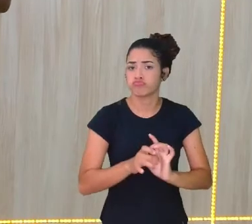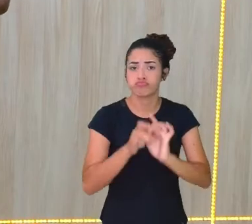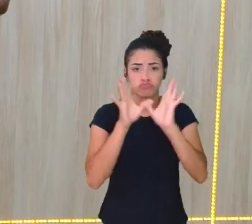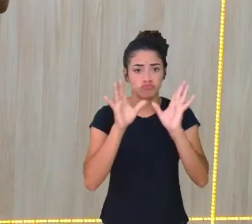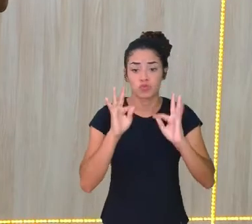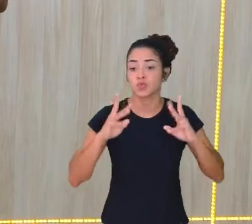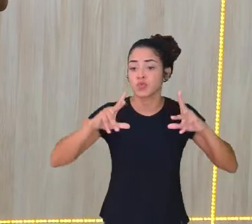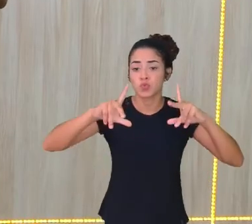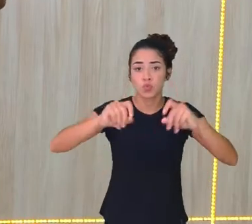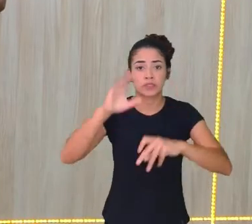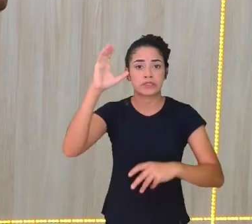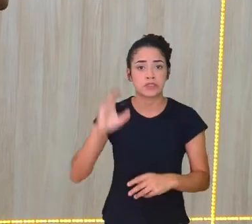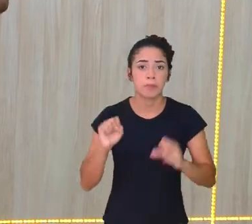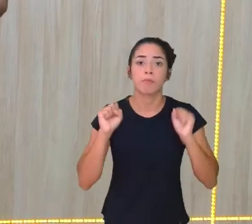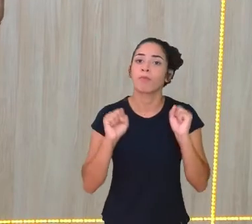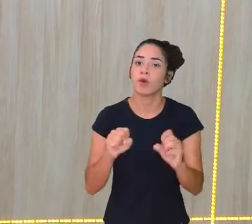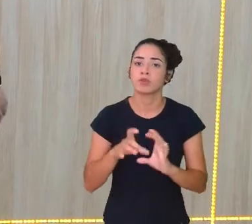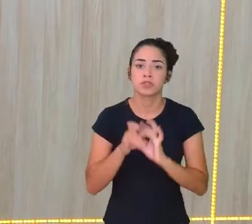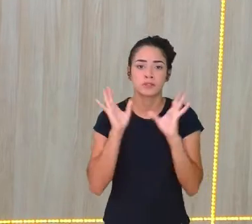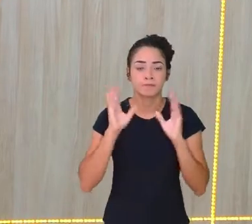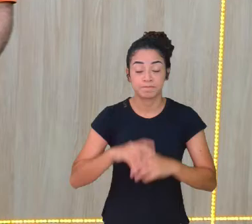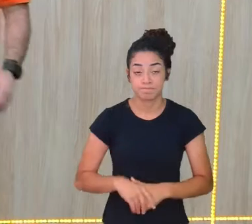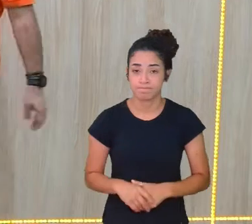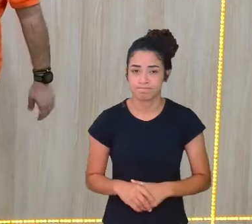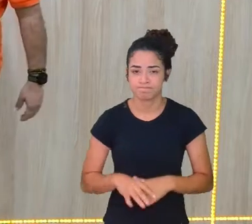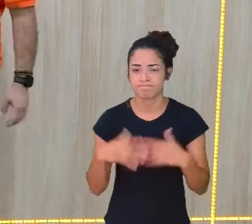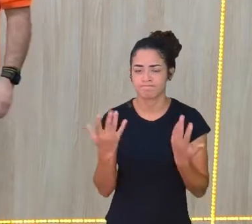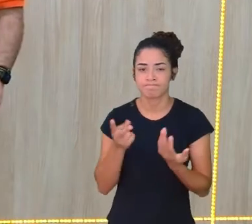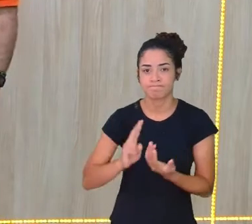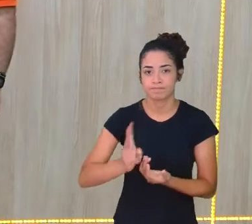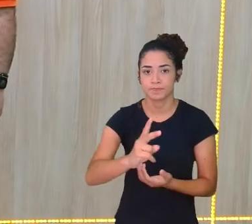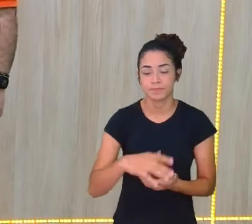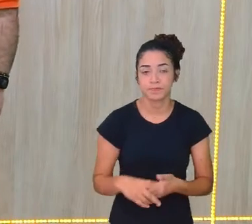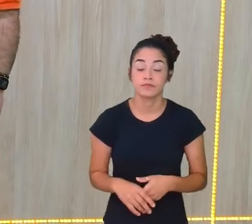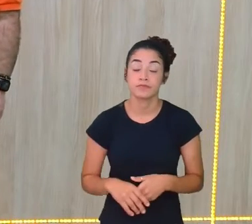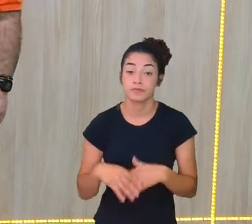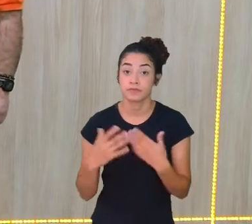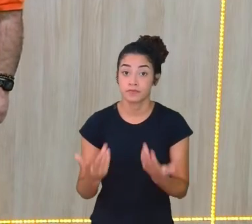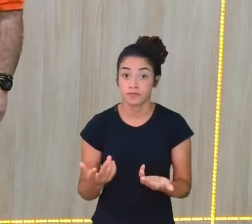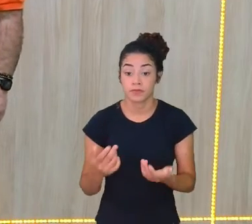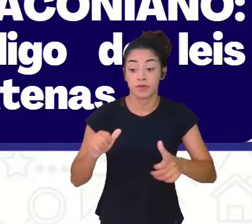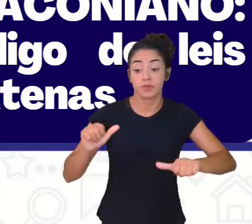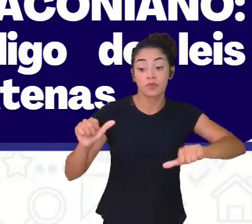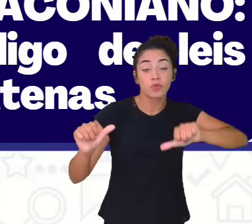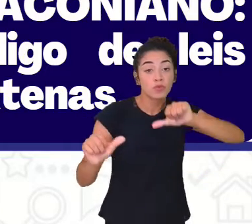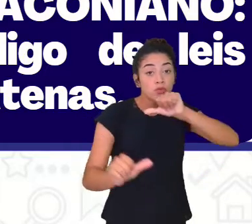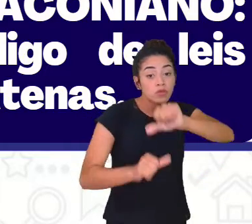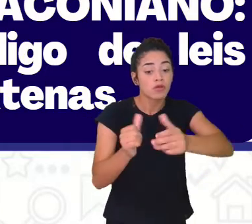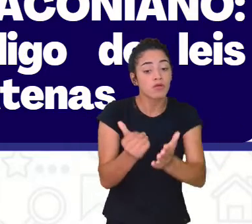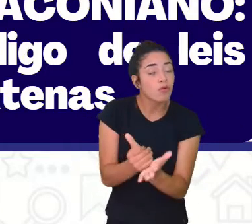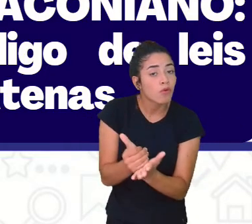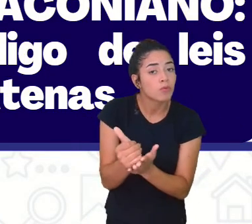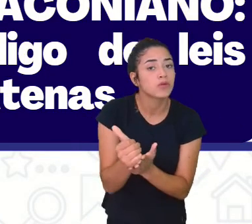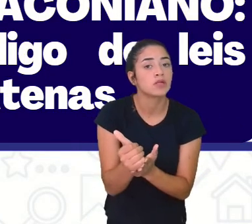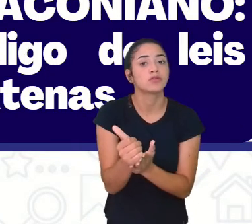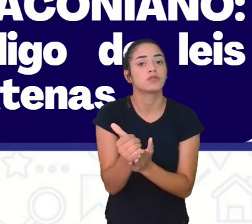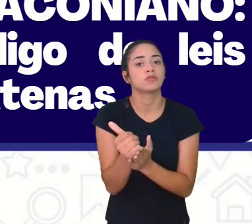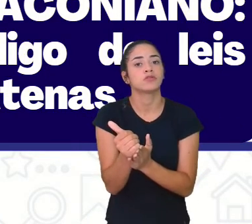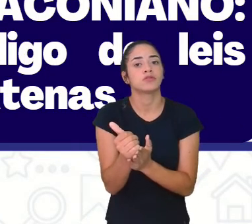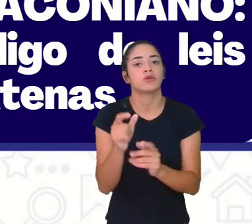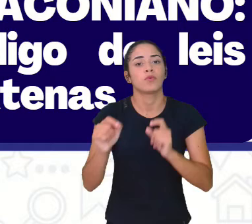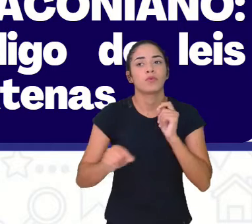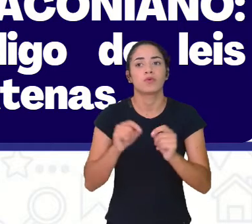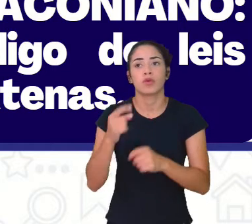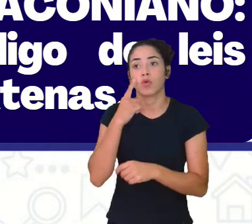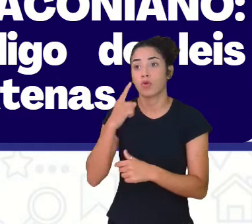de todo cidadão e cidadã brasileiro. Mas vamos lá, continuando. Então, as mudanças elas começam a iniciar com o